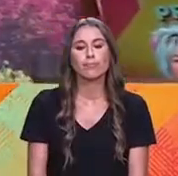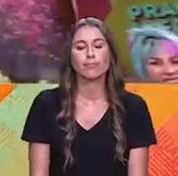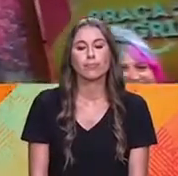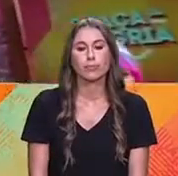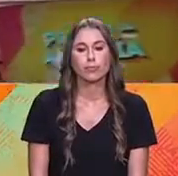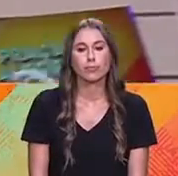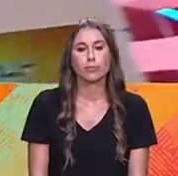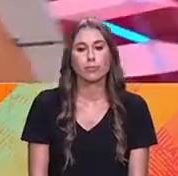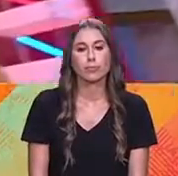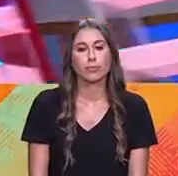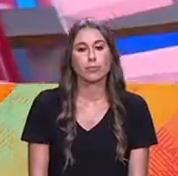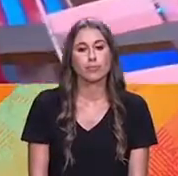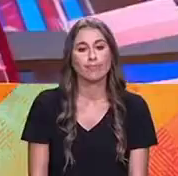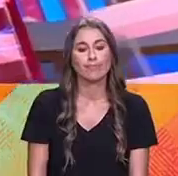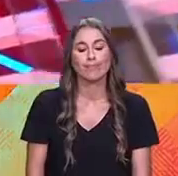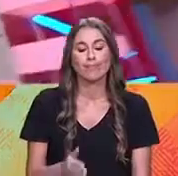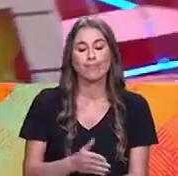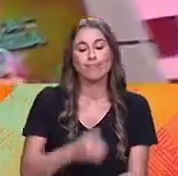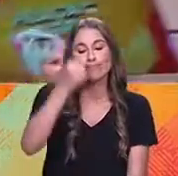antes que me arrependa.